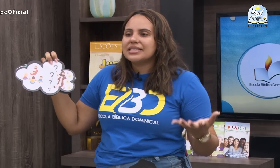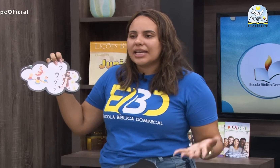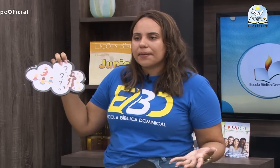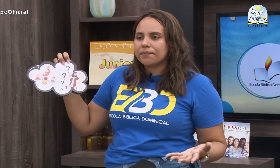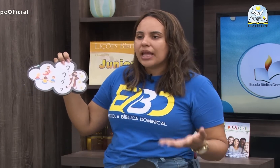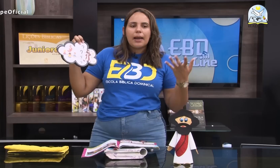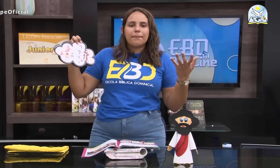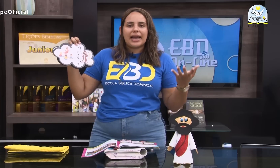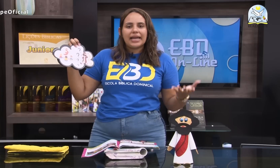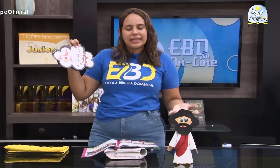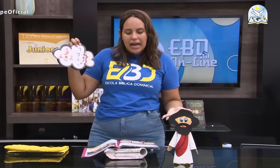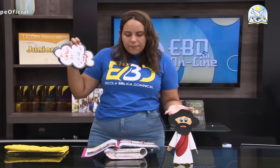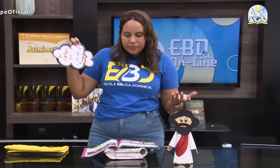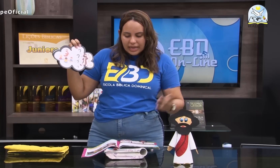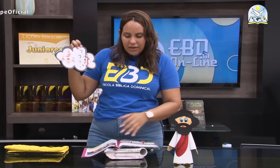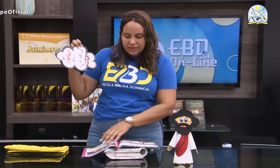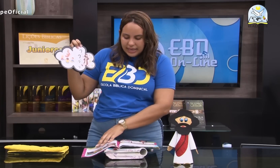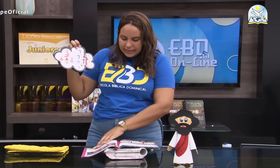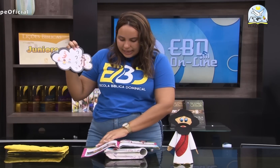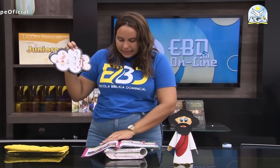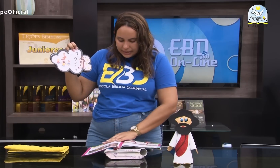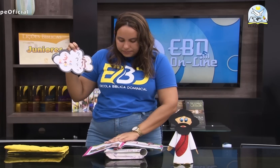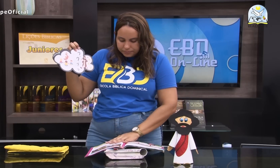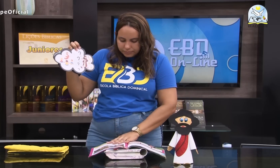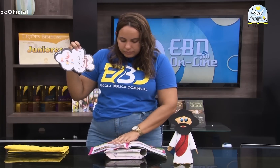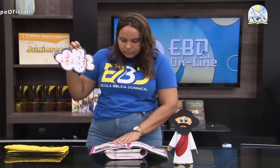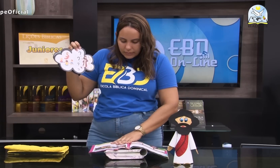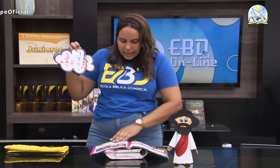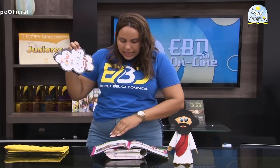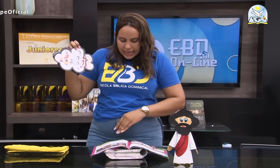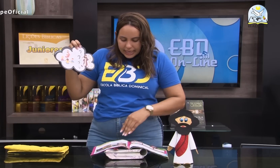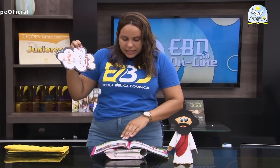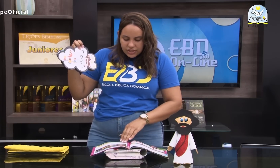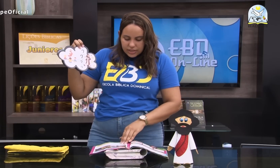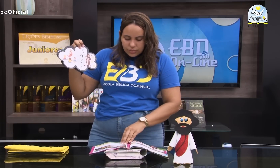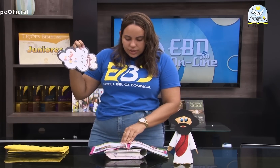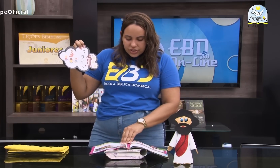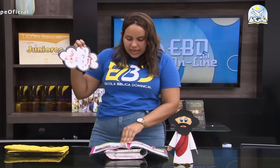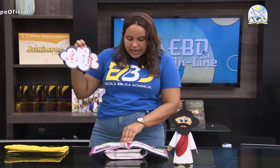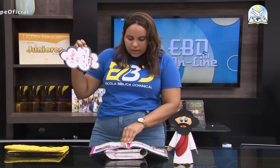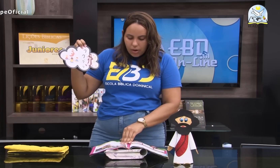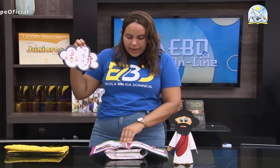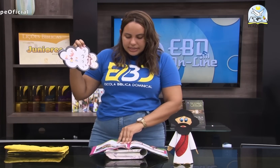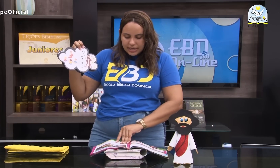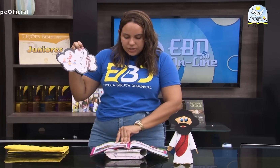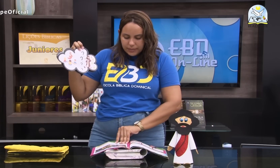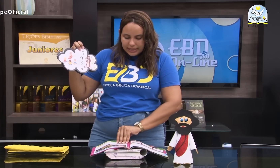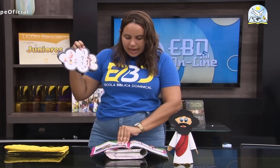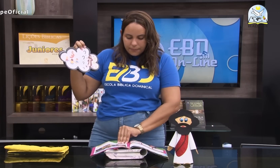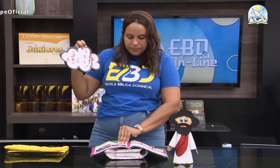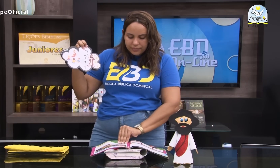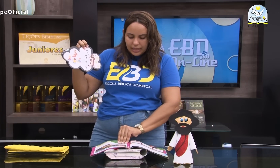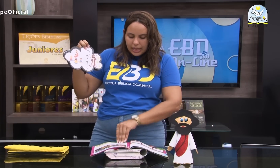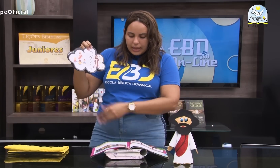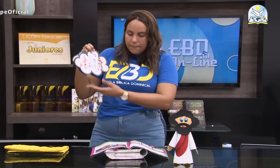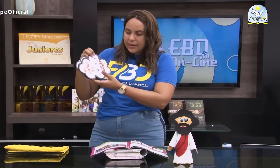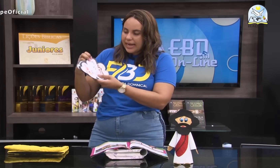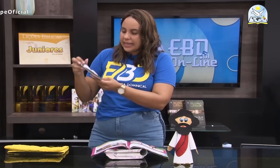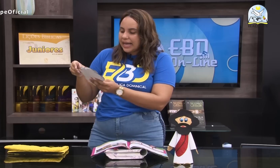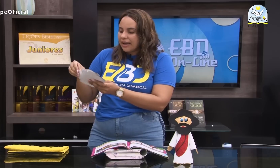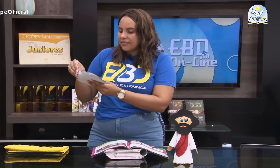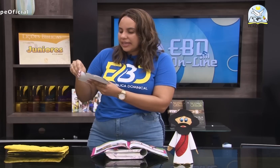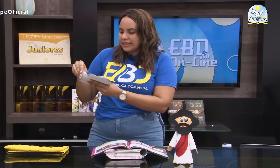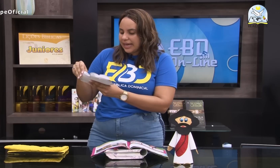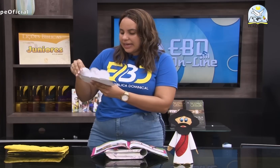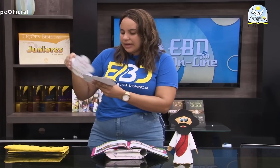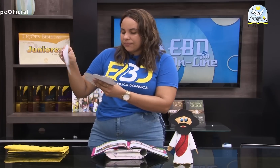precisa fazer para herdar a vida eterna. E Jesus, ele começa a explicar: